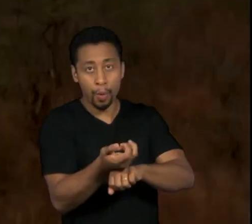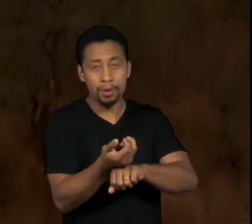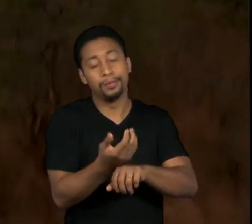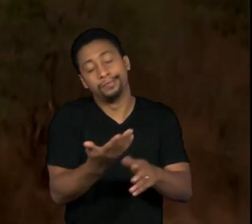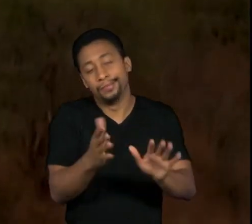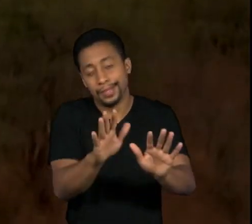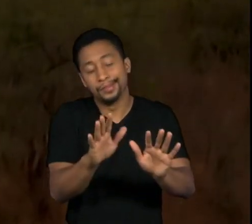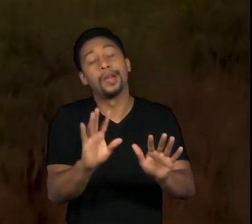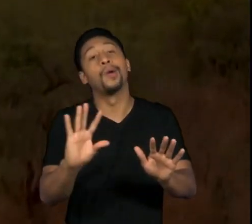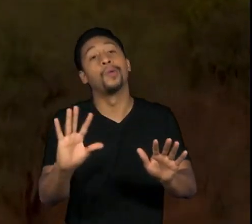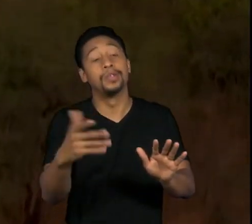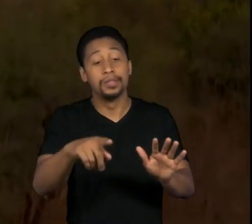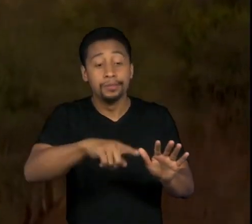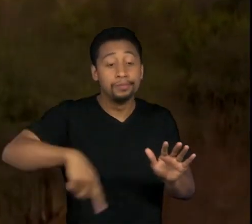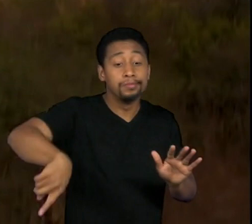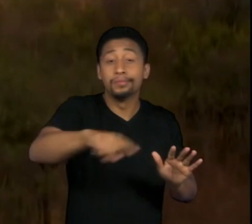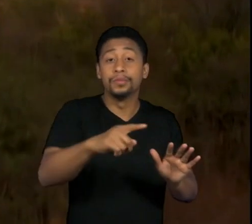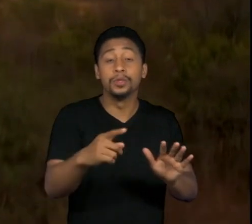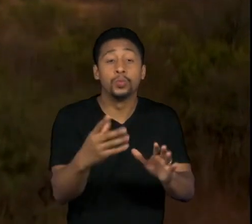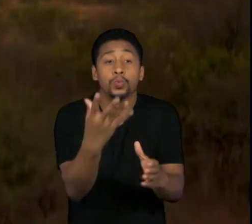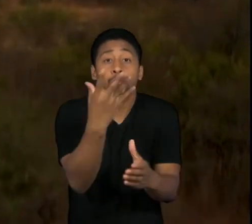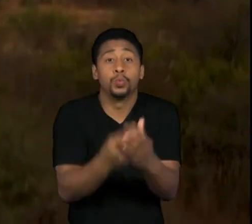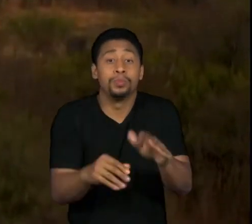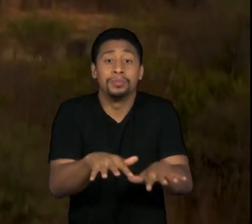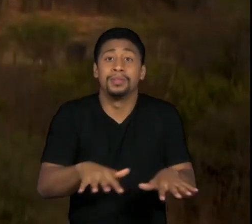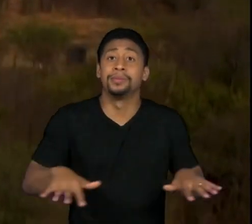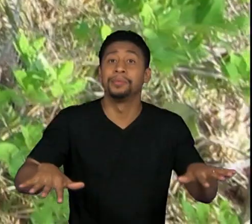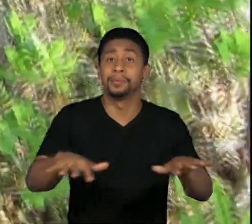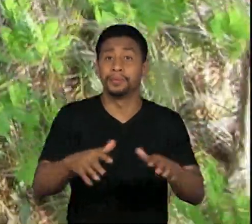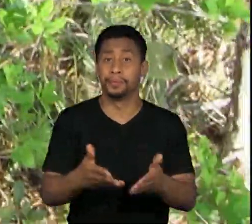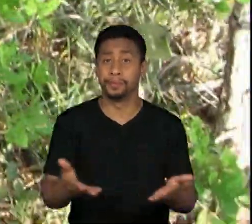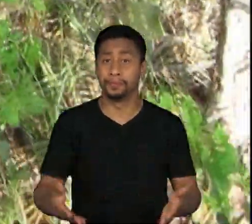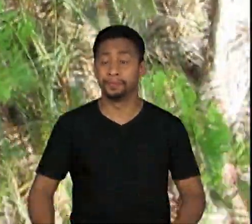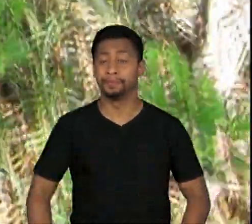ao desaparecimento do animal naquele bioma.